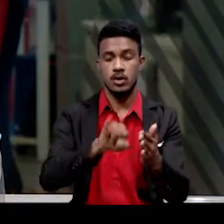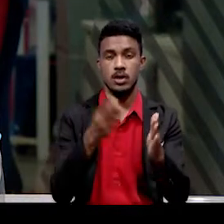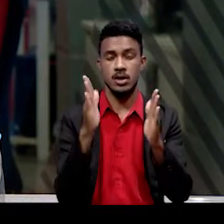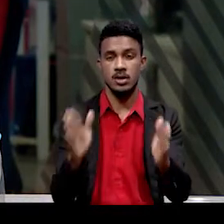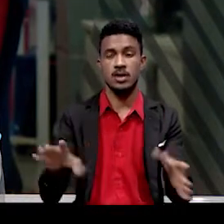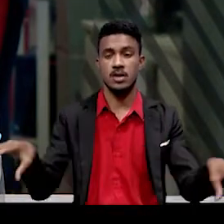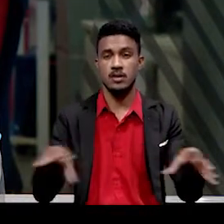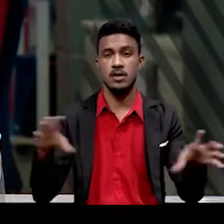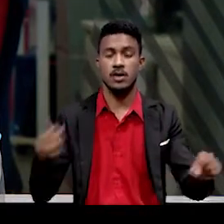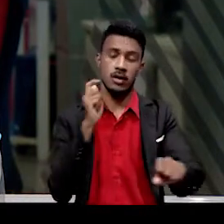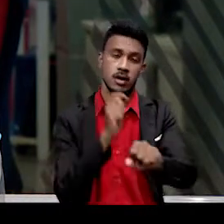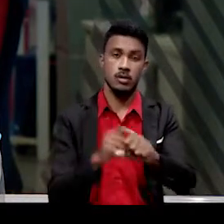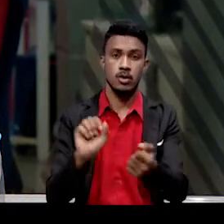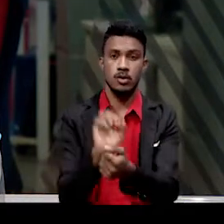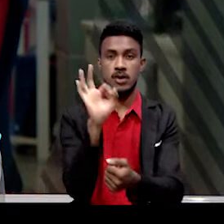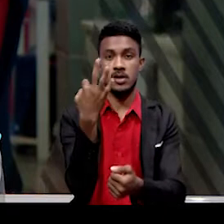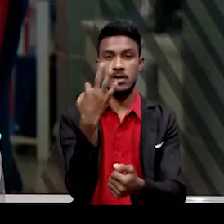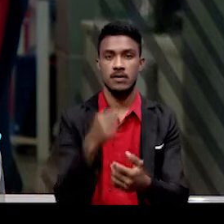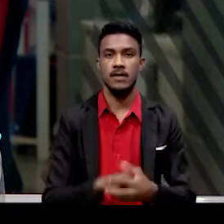serviço durante a pandemia COVID-19.